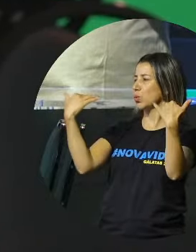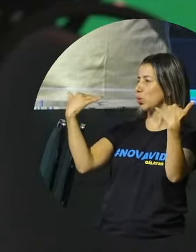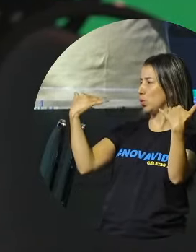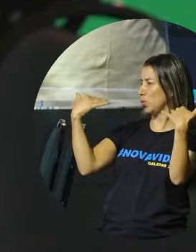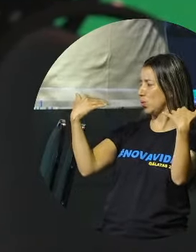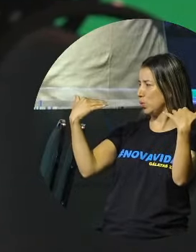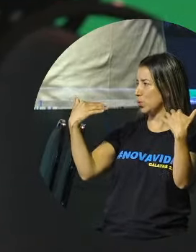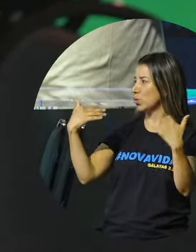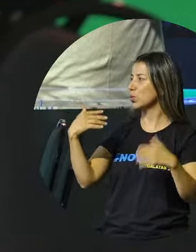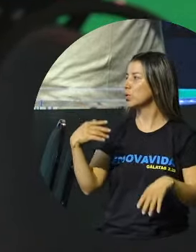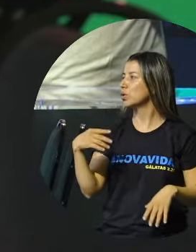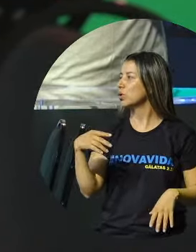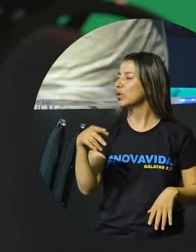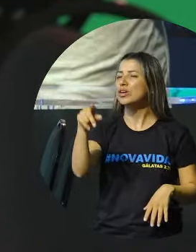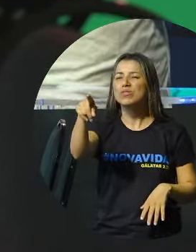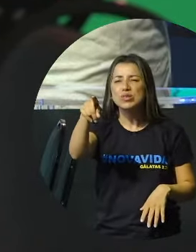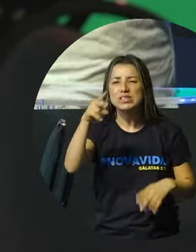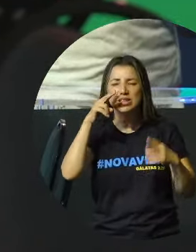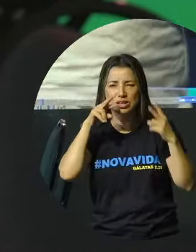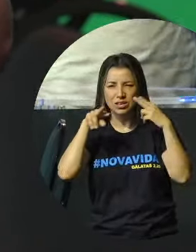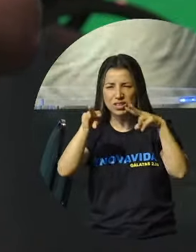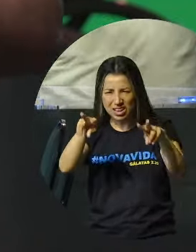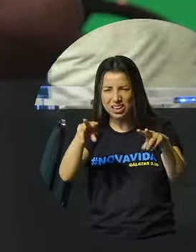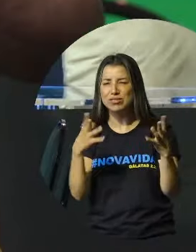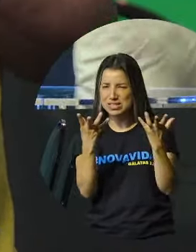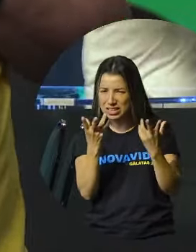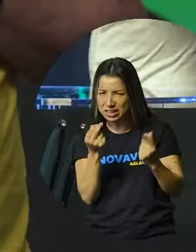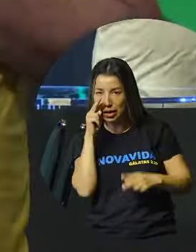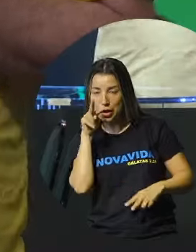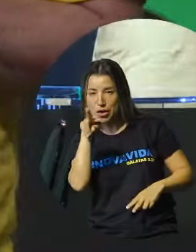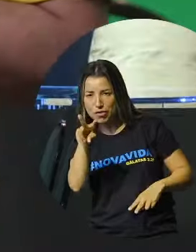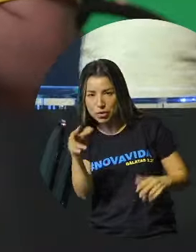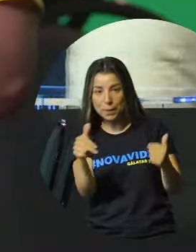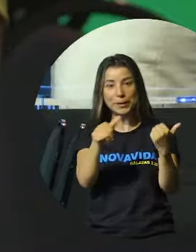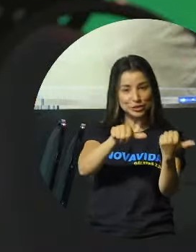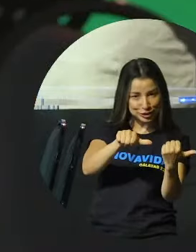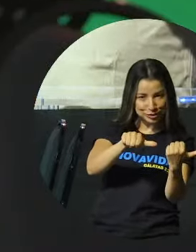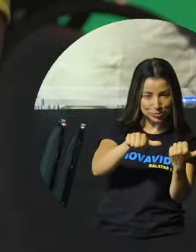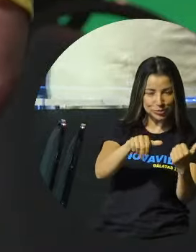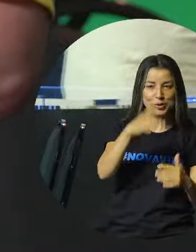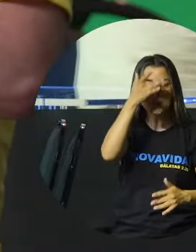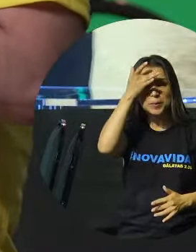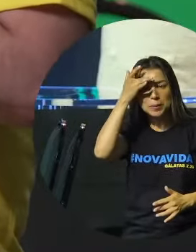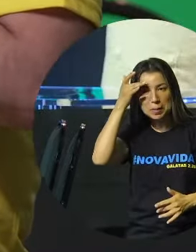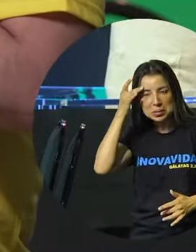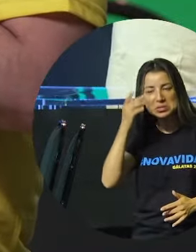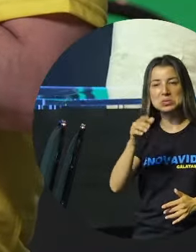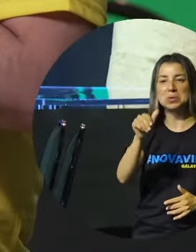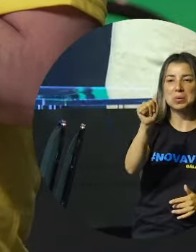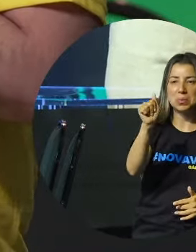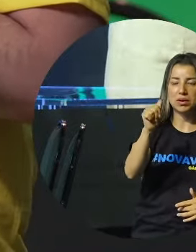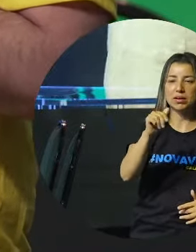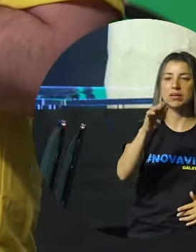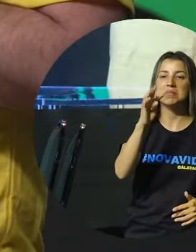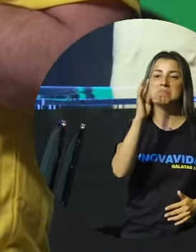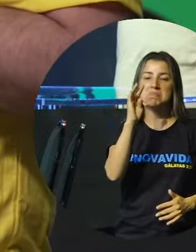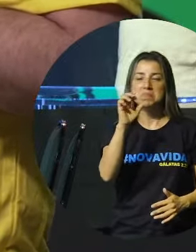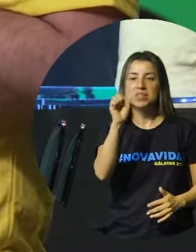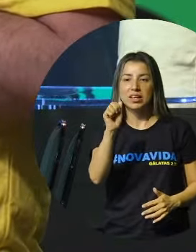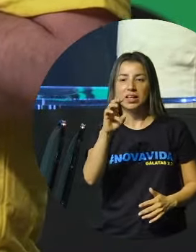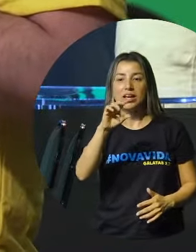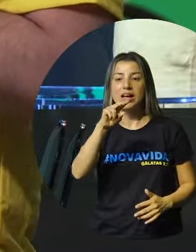Você já viu o batismo de uma pessoa afegã? A gente ora, a gente fala, missões mundiais, o pastor João Marcos e a equipe, eles